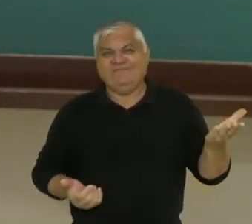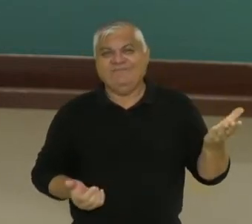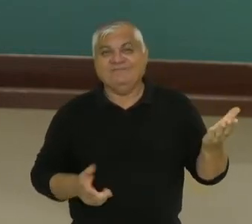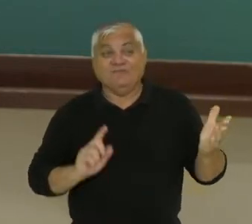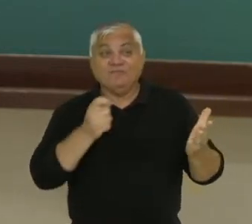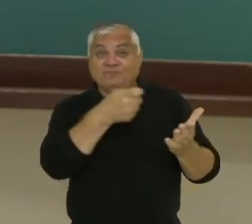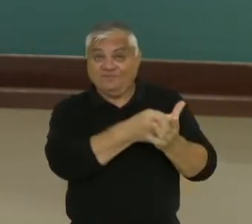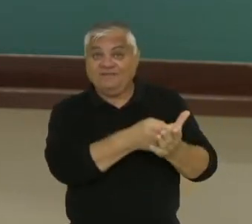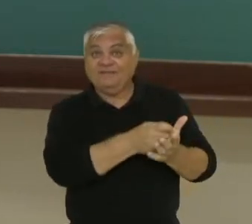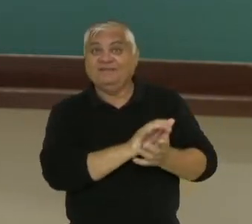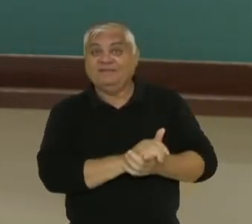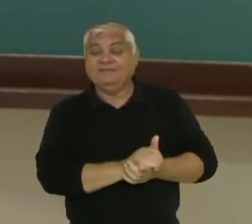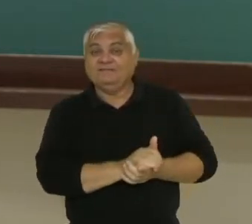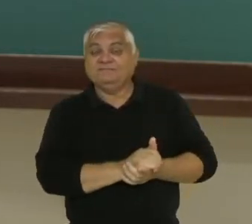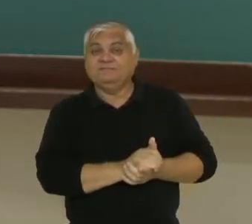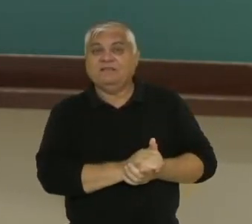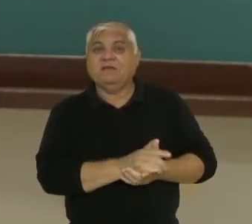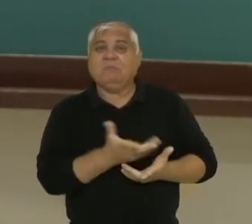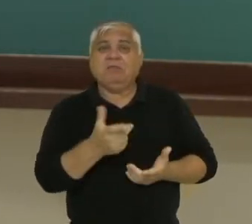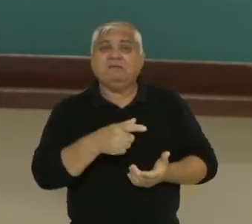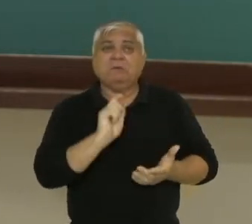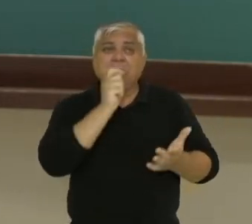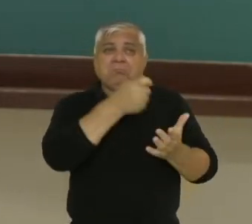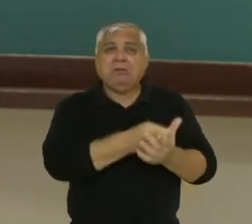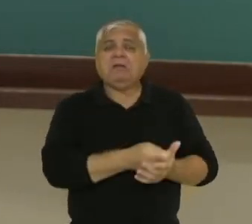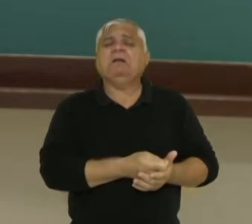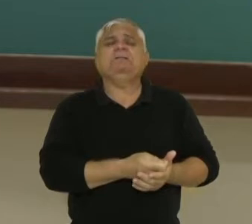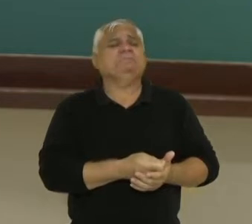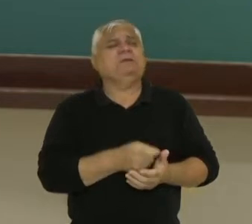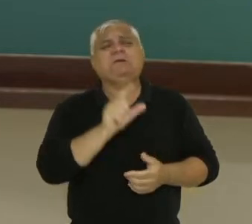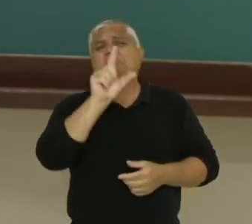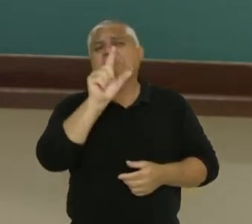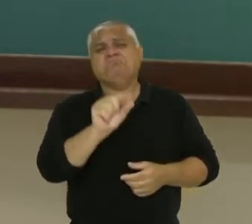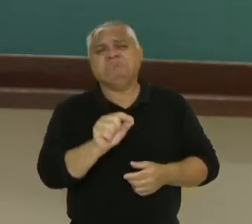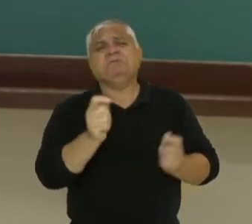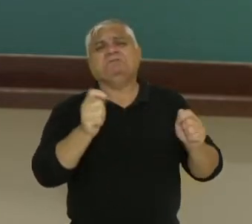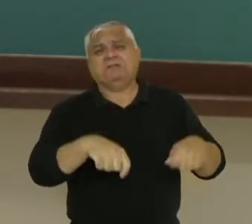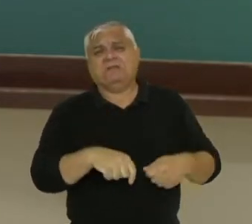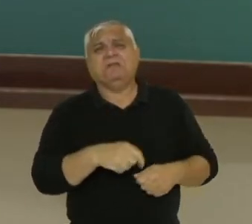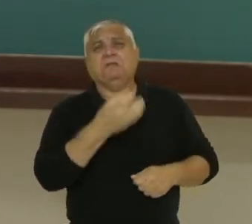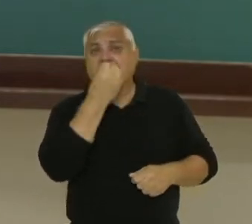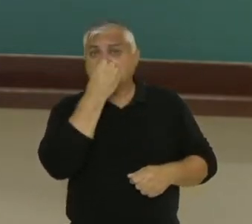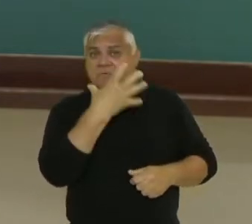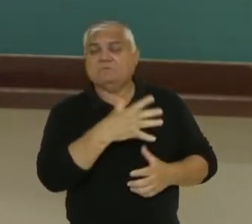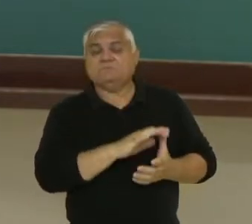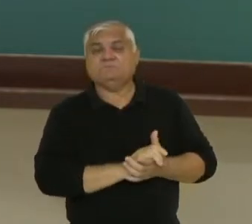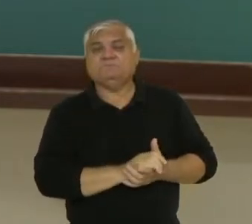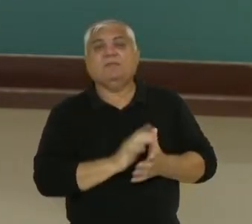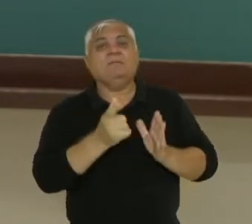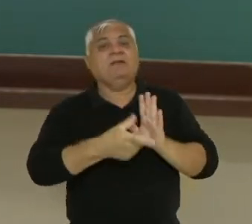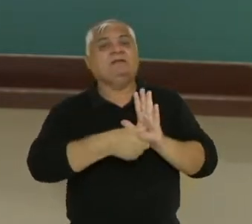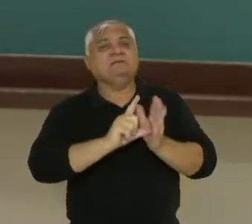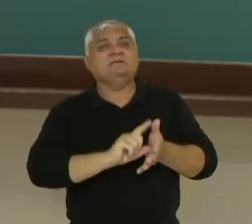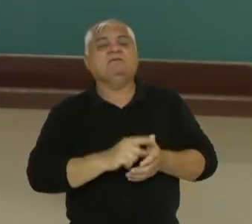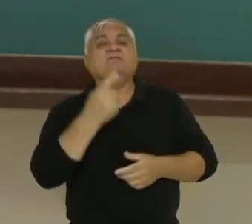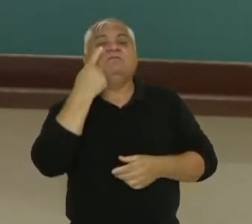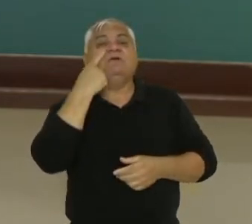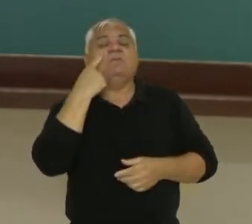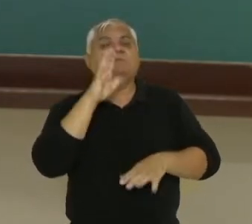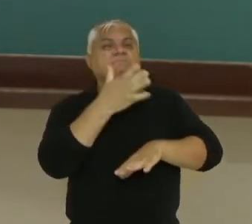49,83. Ou seja, mesmo eu pagando esse imposto, vai ser bastante interessante. Mas antes de falar do imposto, vamos